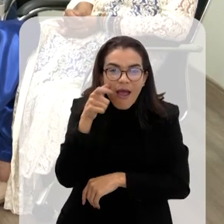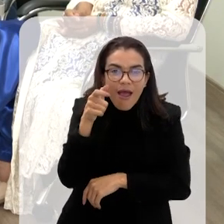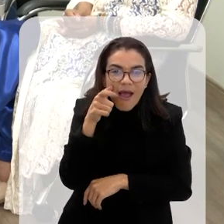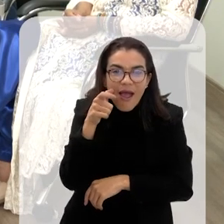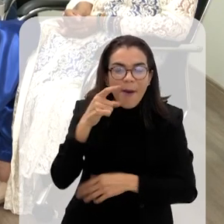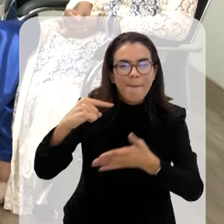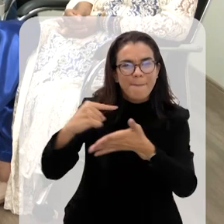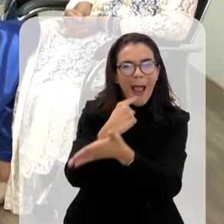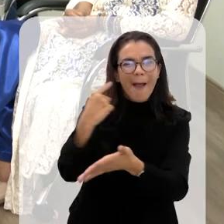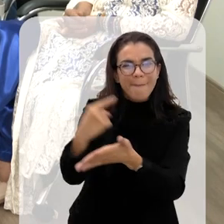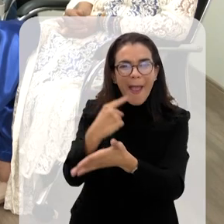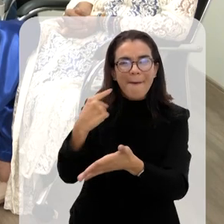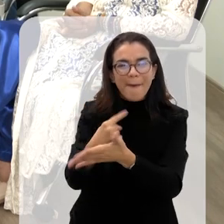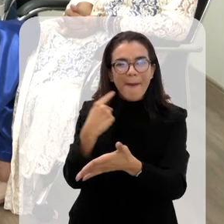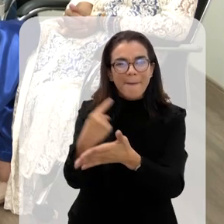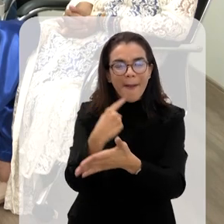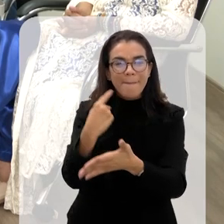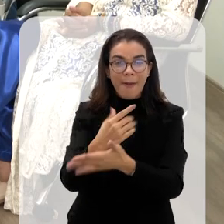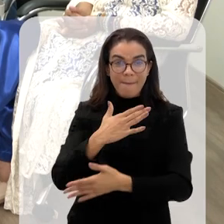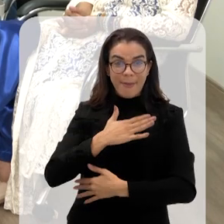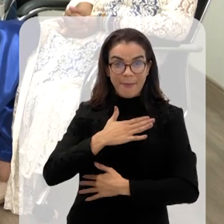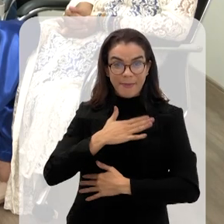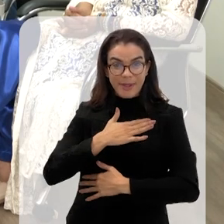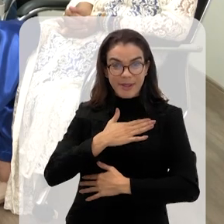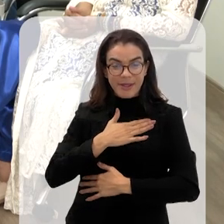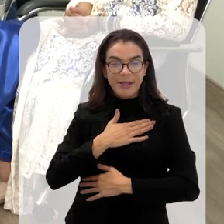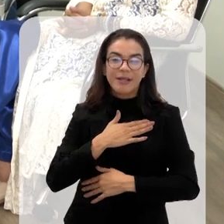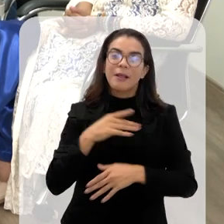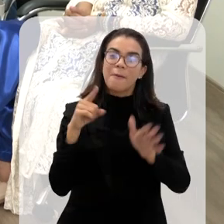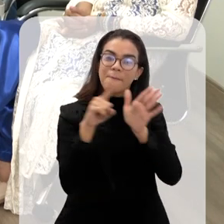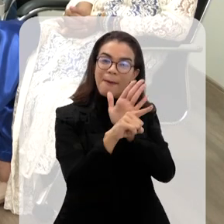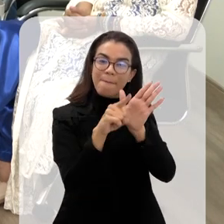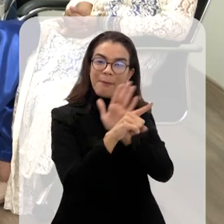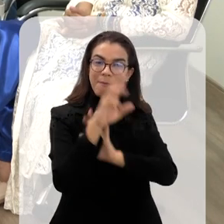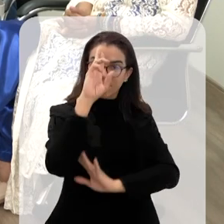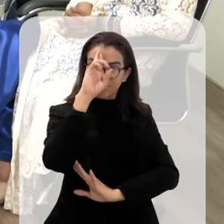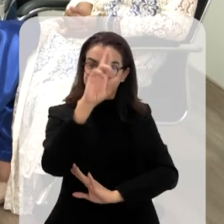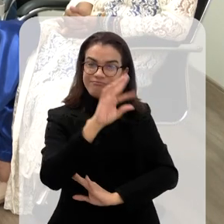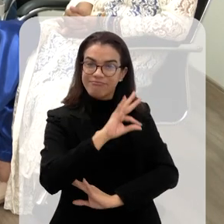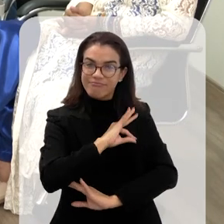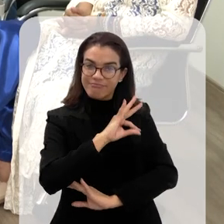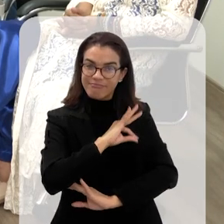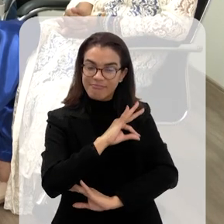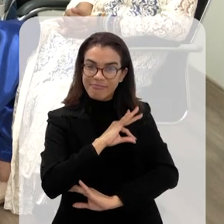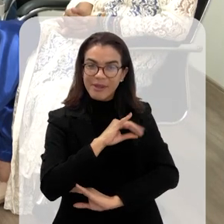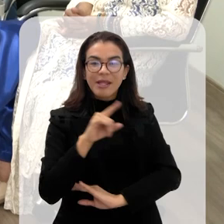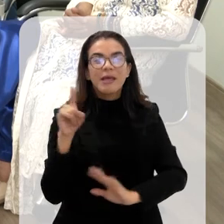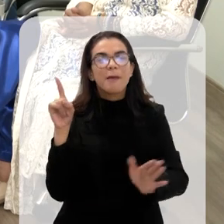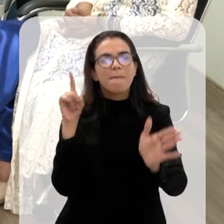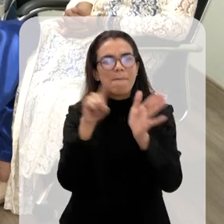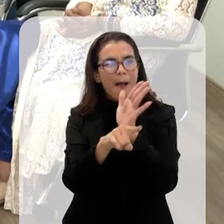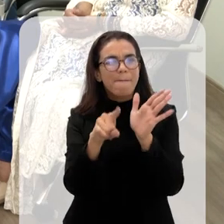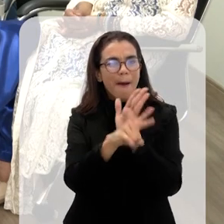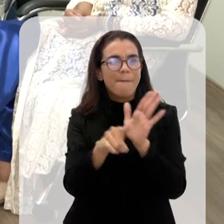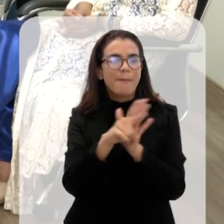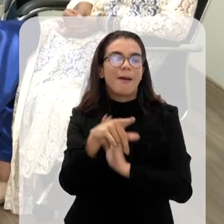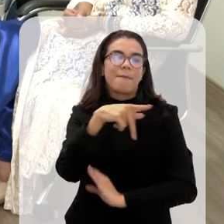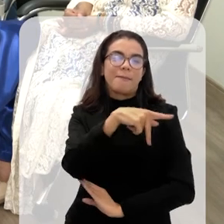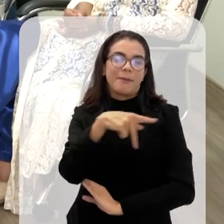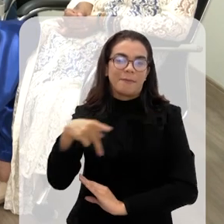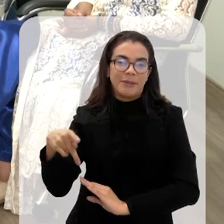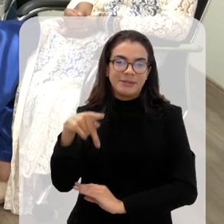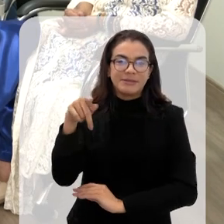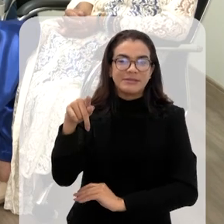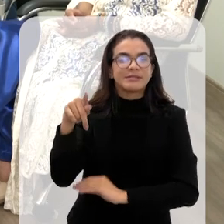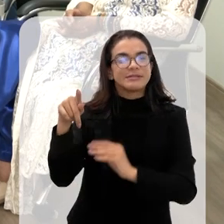faziam perguntas para mim, para a delegada e para a presidente da